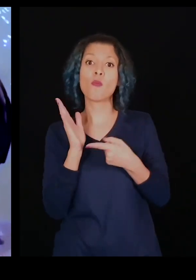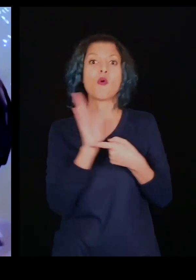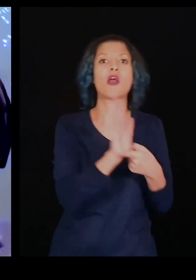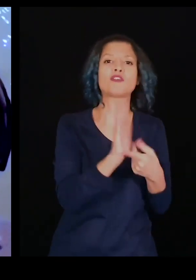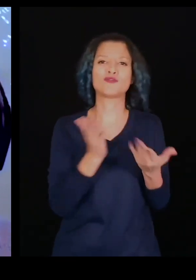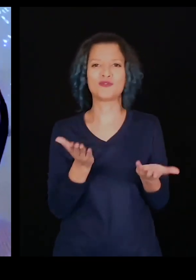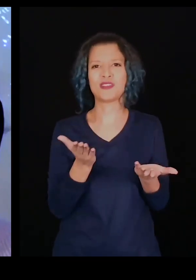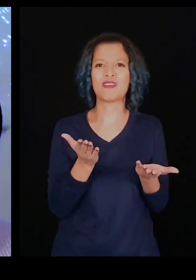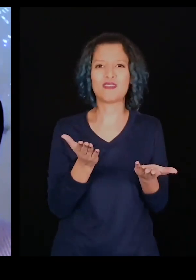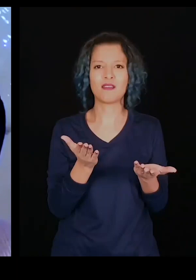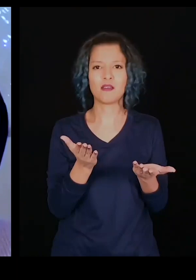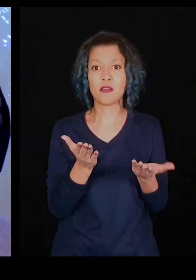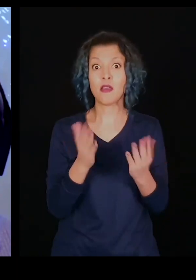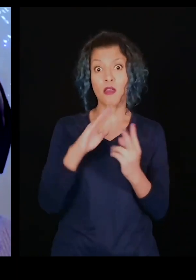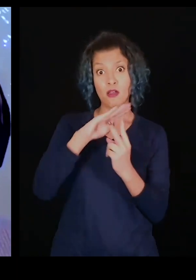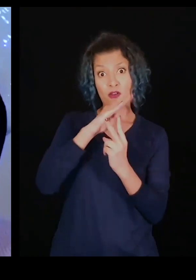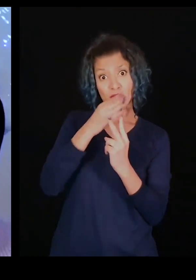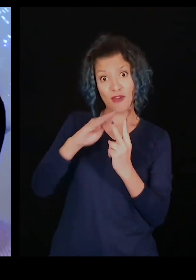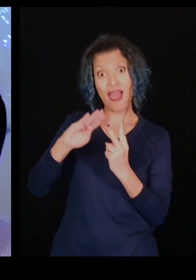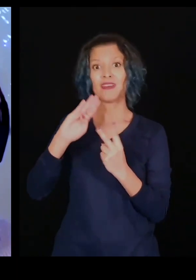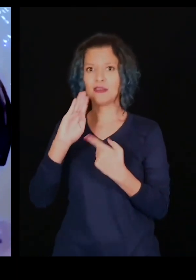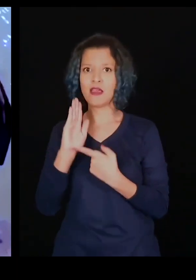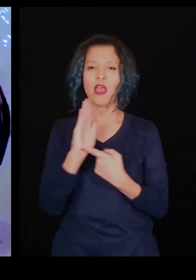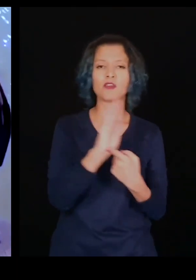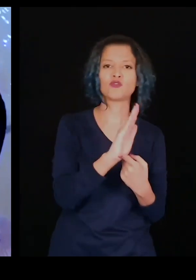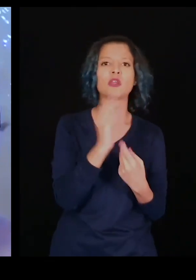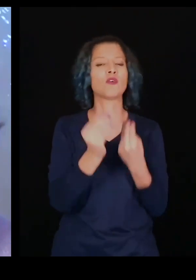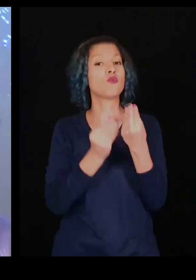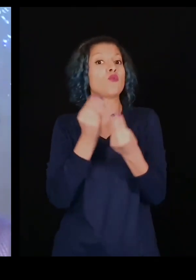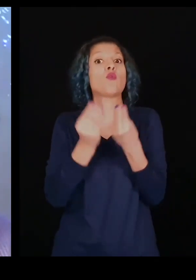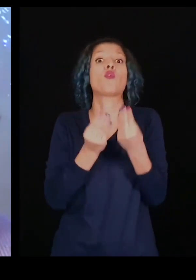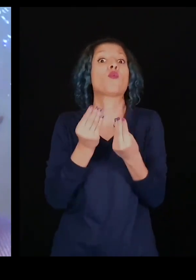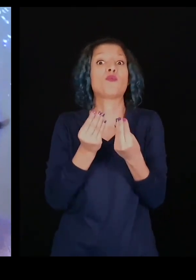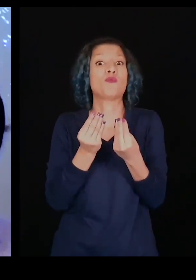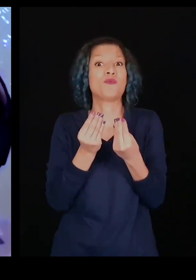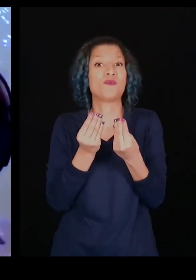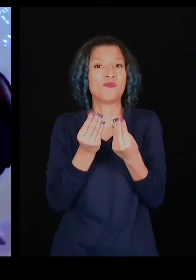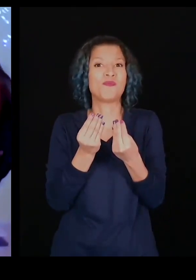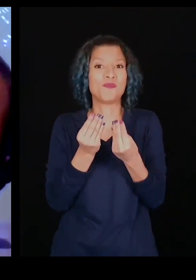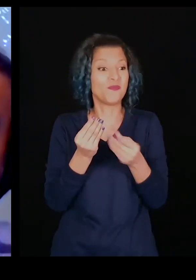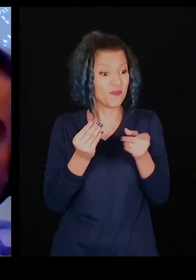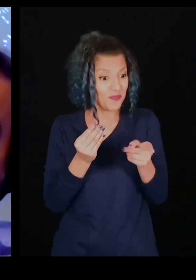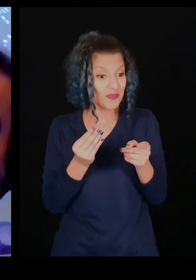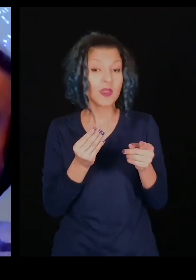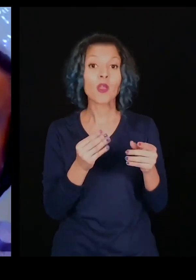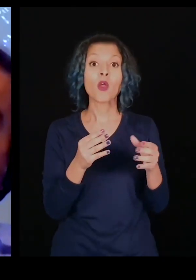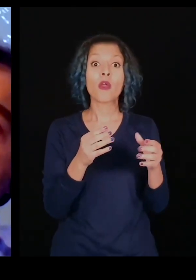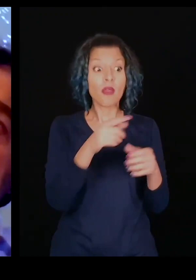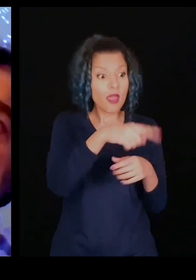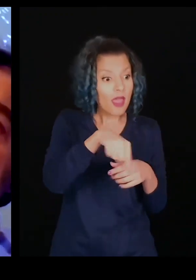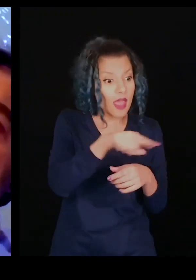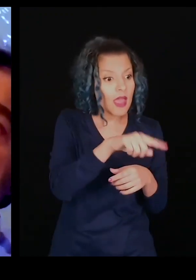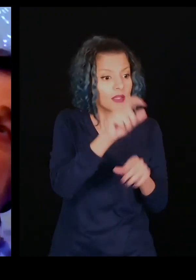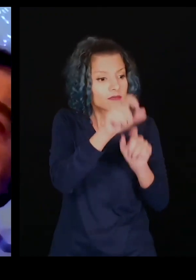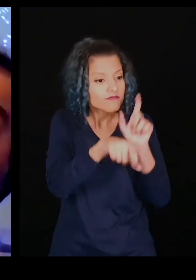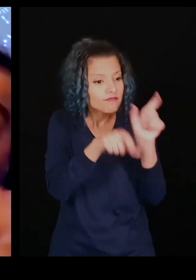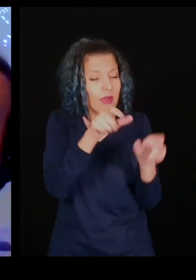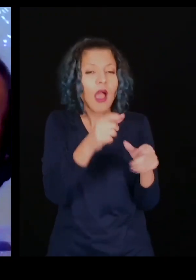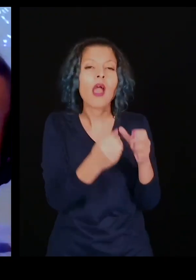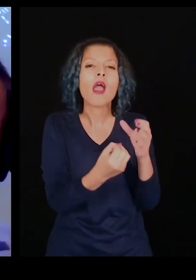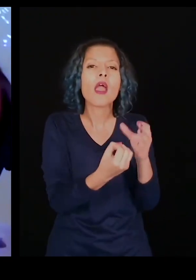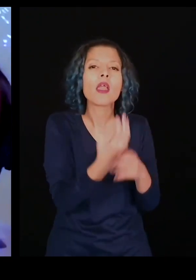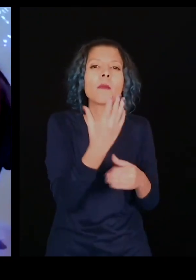situações, eu que eu digo Fundação Vale, a Vale, ajudar que esses pequenos empreendedores